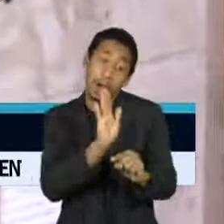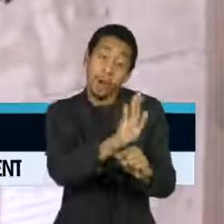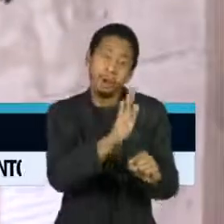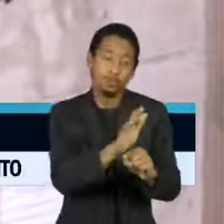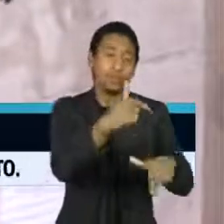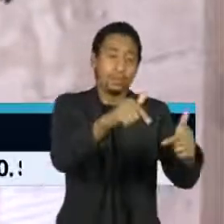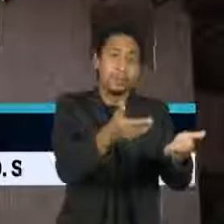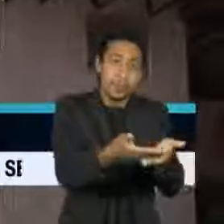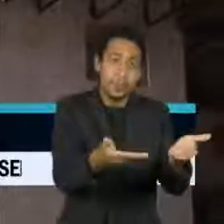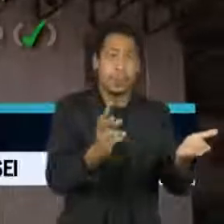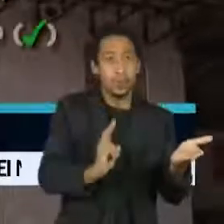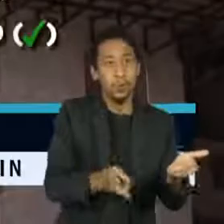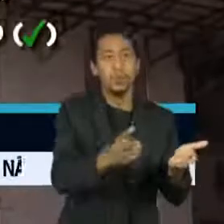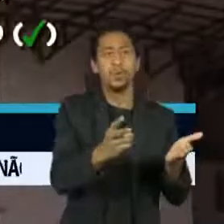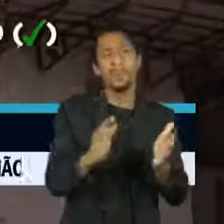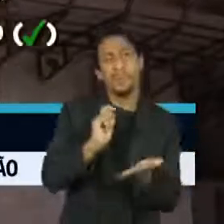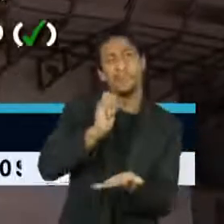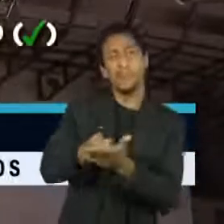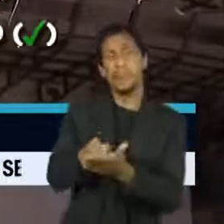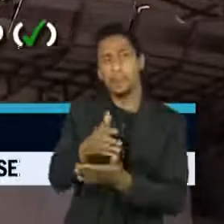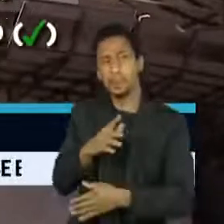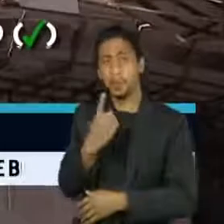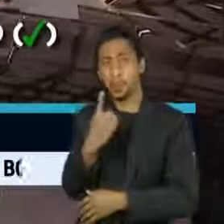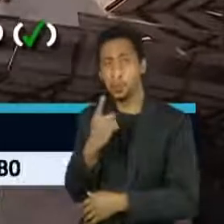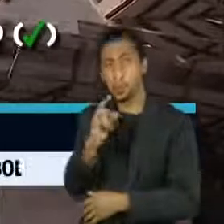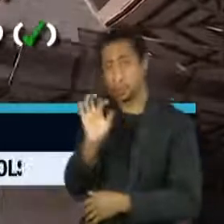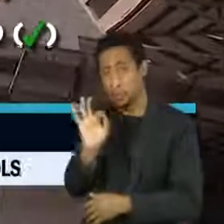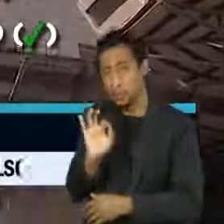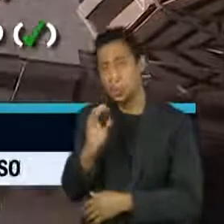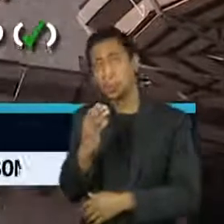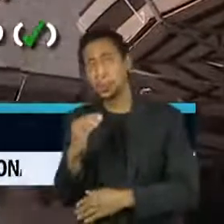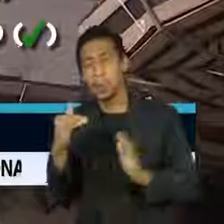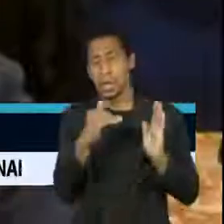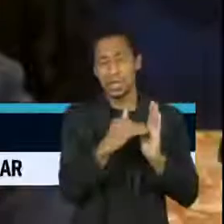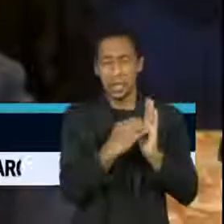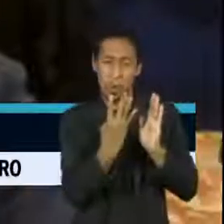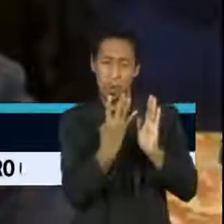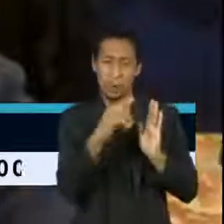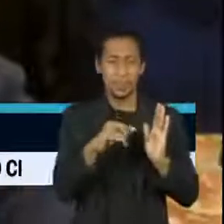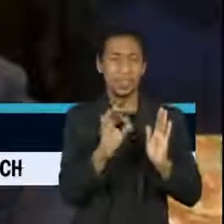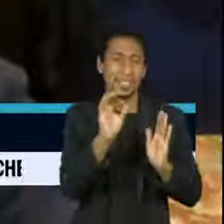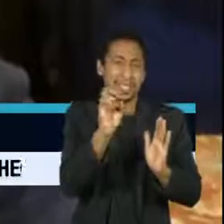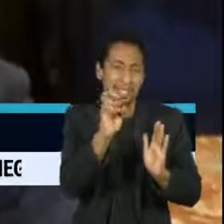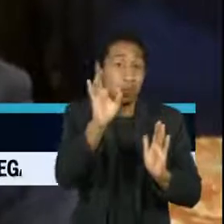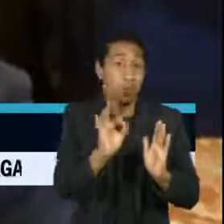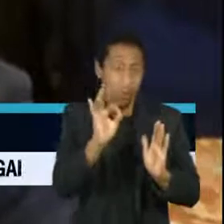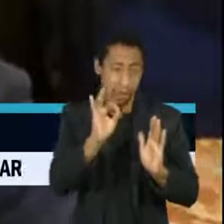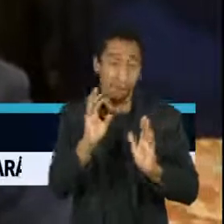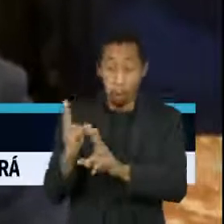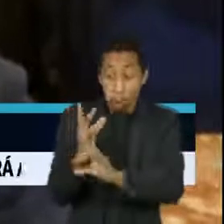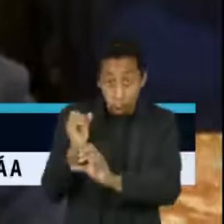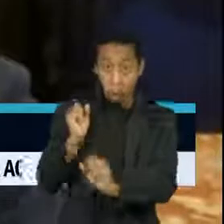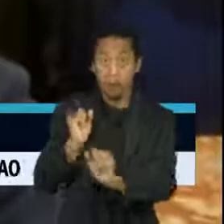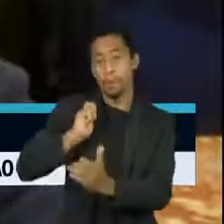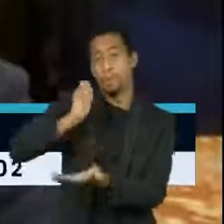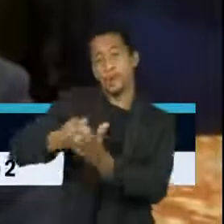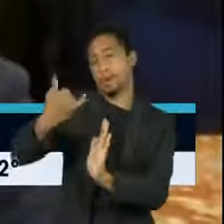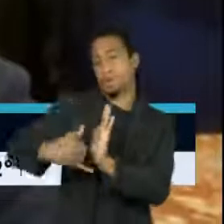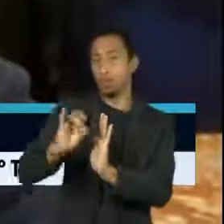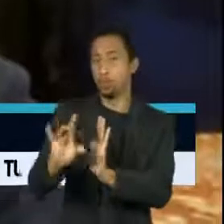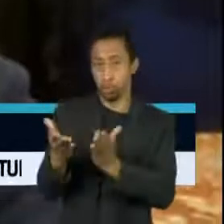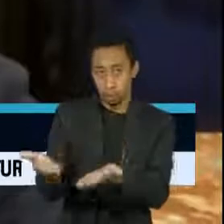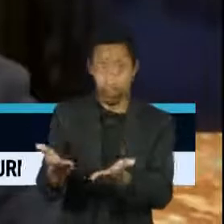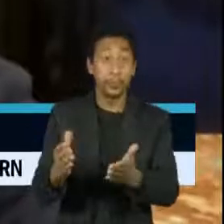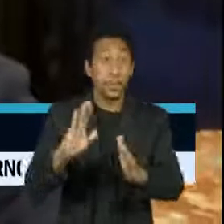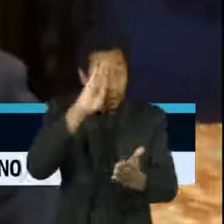empregados por uma alíquota de 1 a 4,5% sobre o faturamento bruto. Esperamos que essa decisão possa